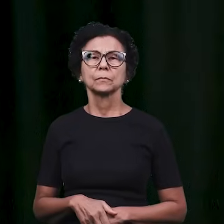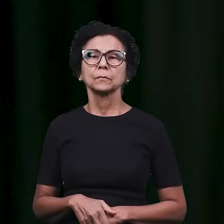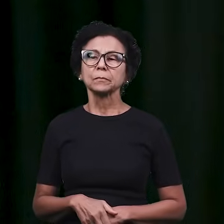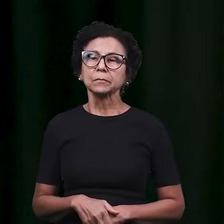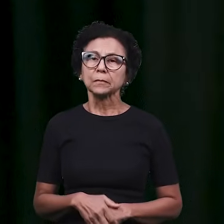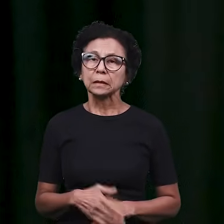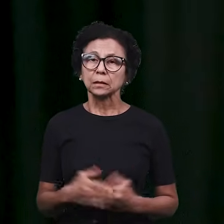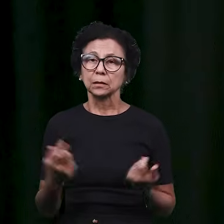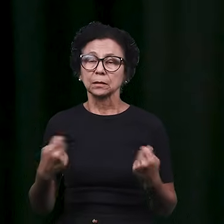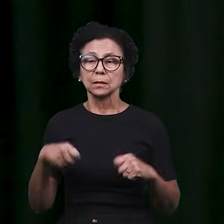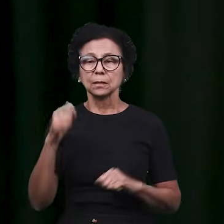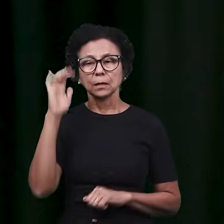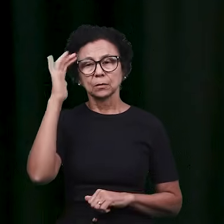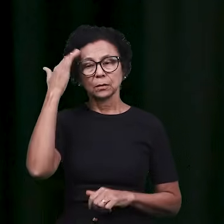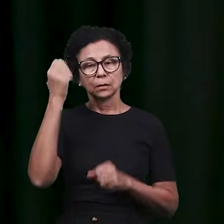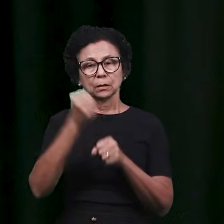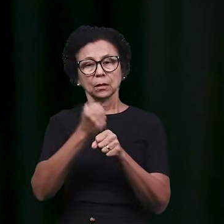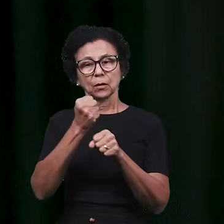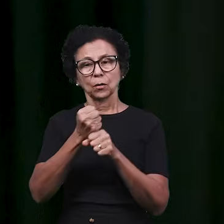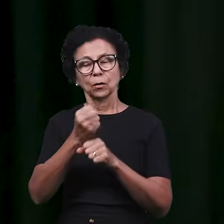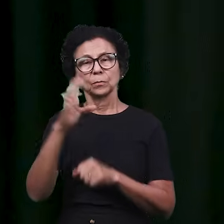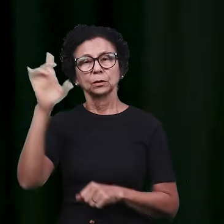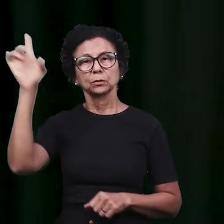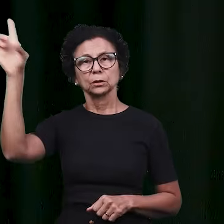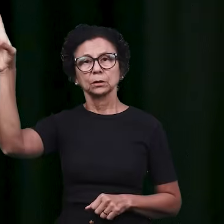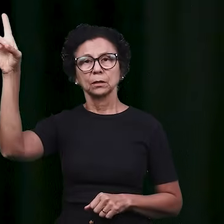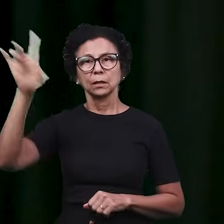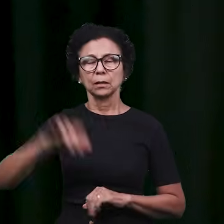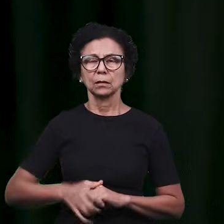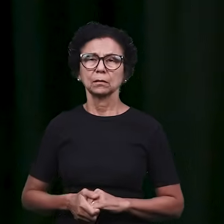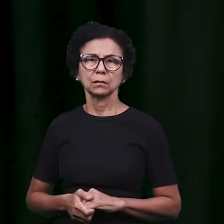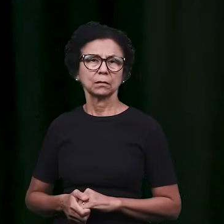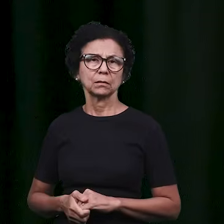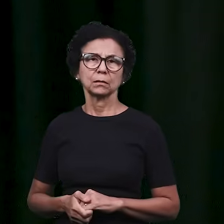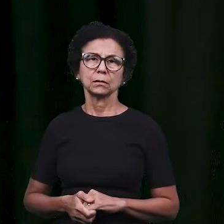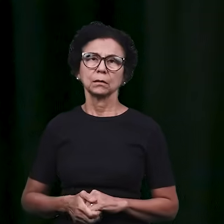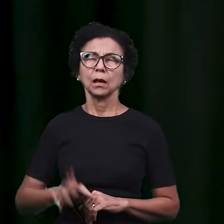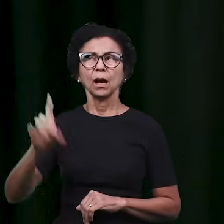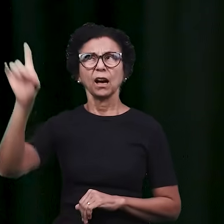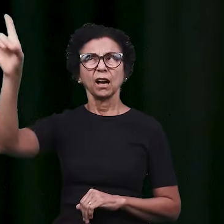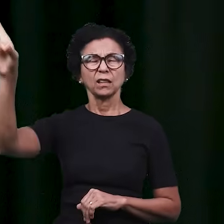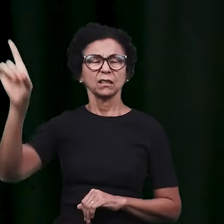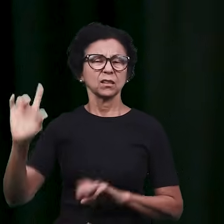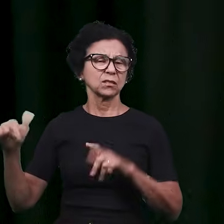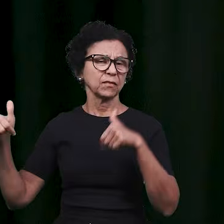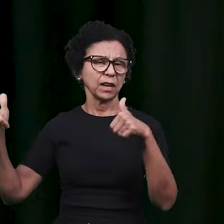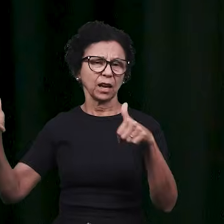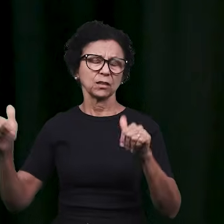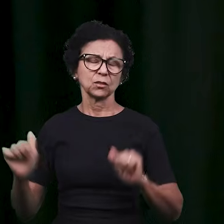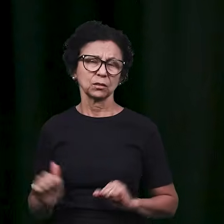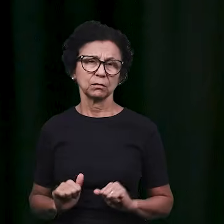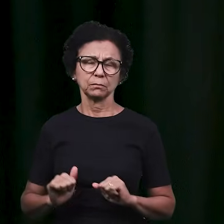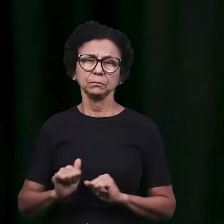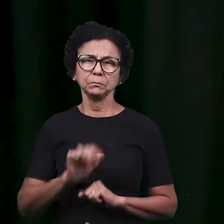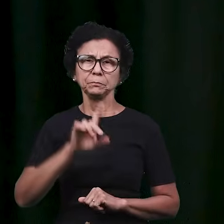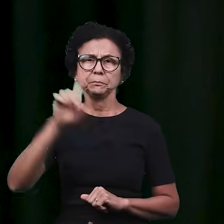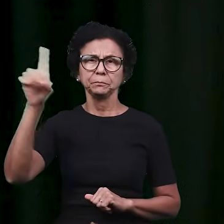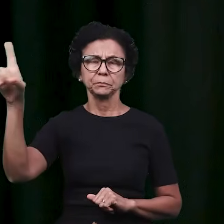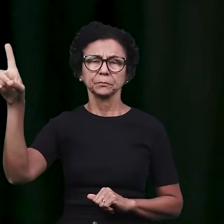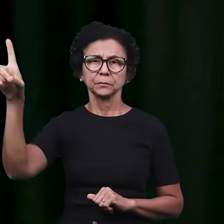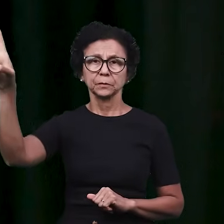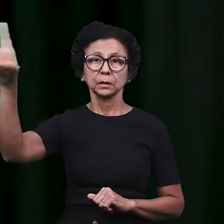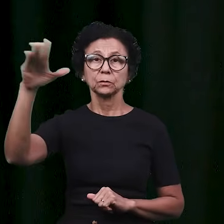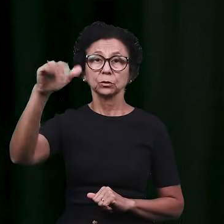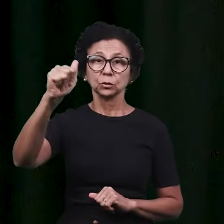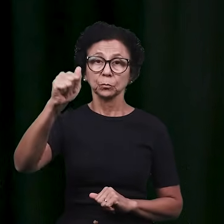isso. Não, é Deus que vai fazer, é Deus que vai realizar, mas você foi chamado por